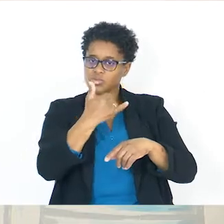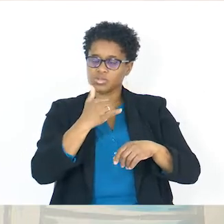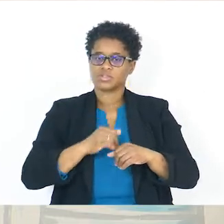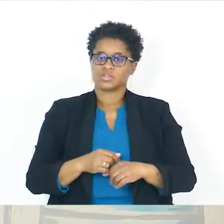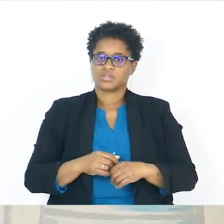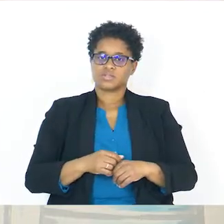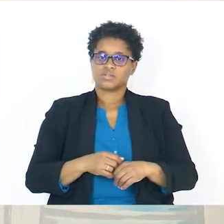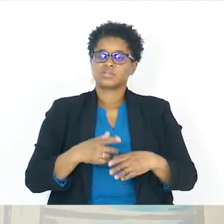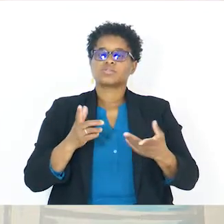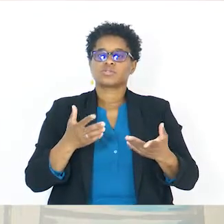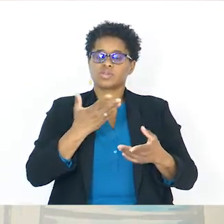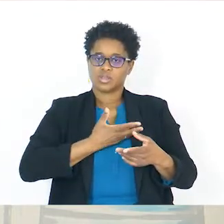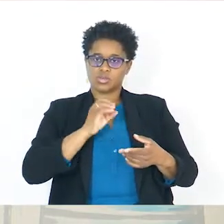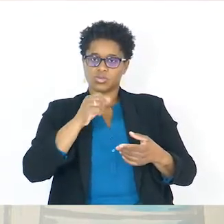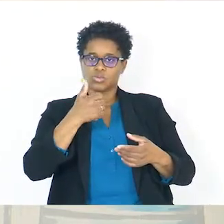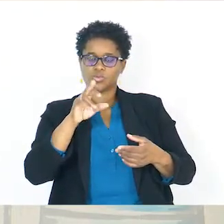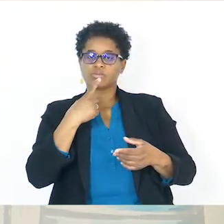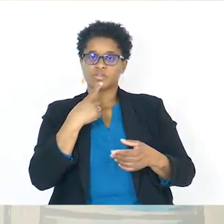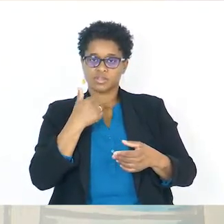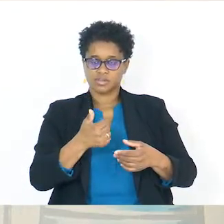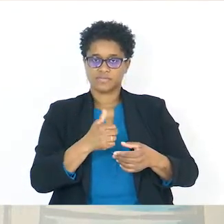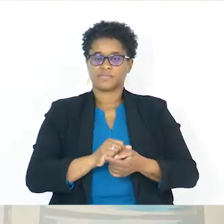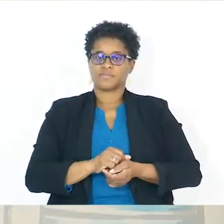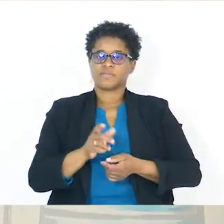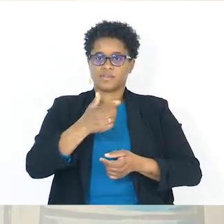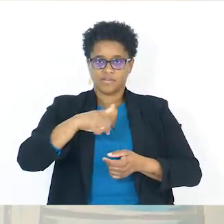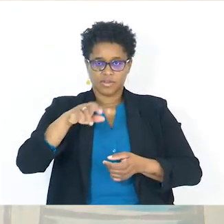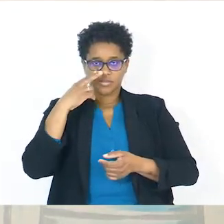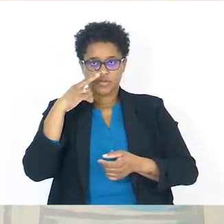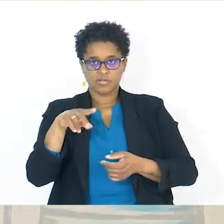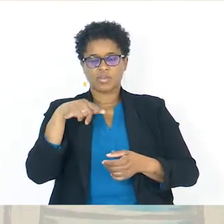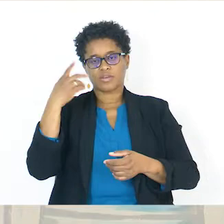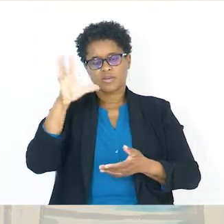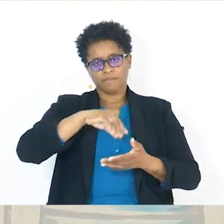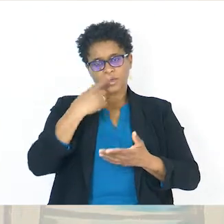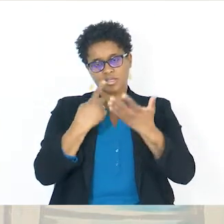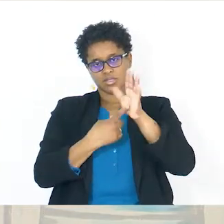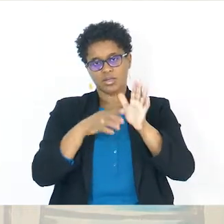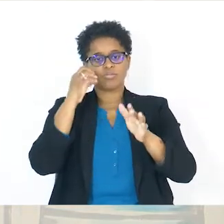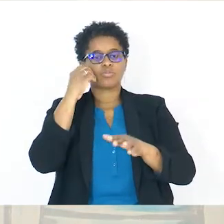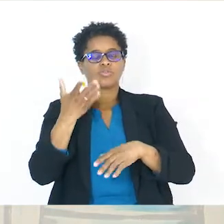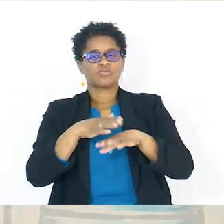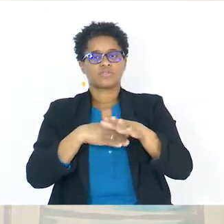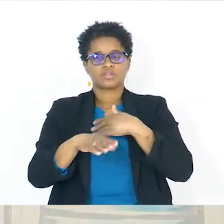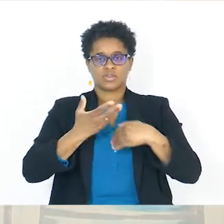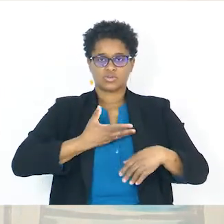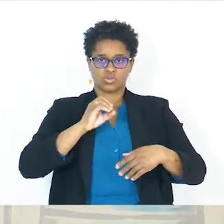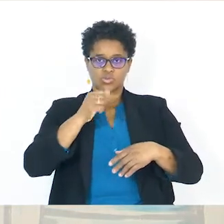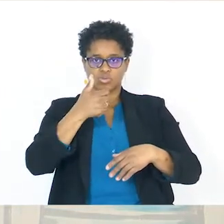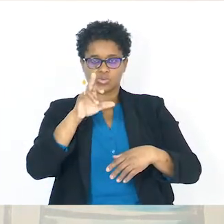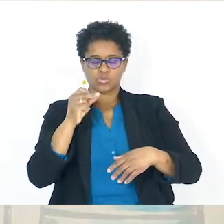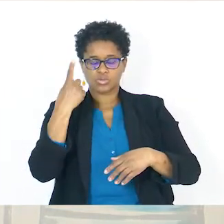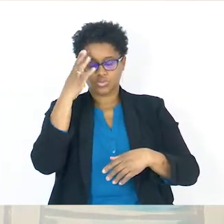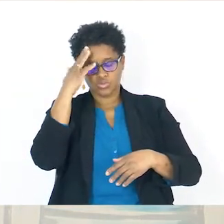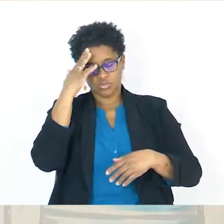número por 2. Isso significa dobro, certo? Bem, vamos ver mais uns exemplos como calcular o dobro de